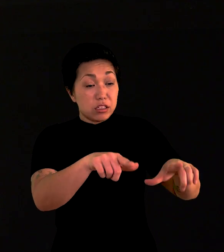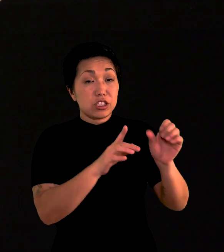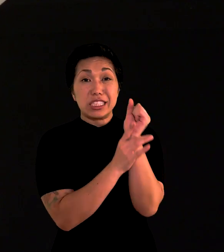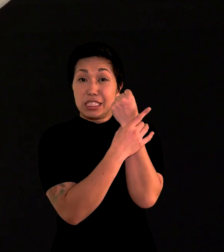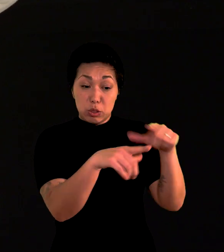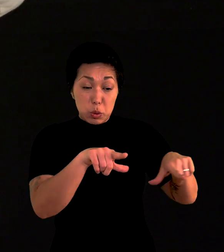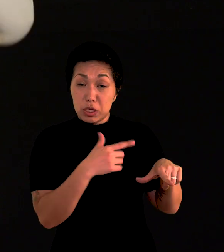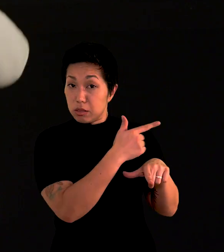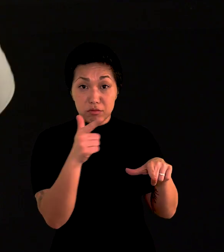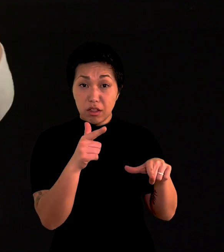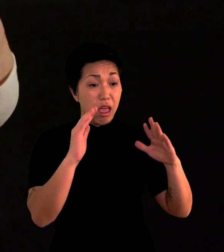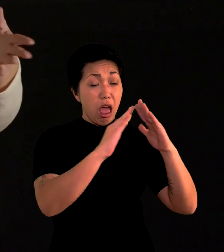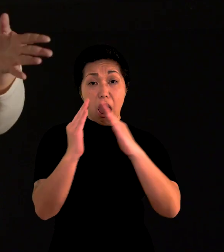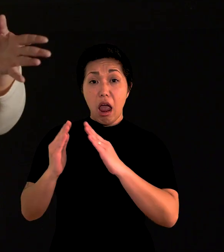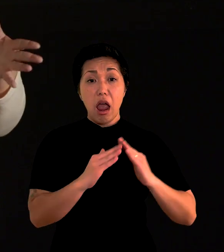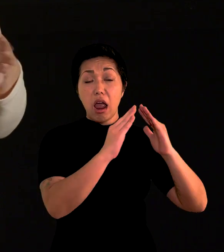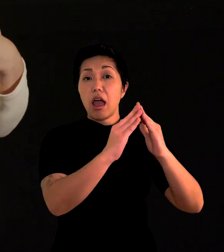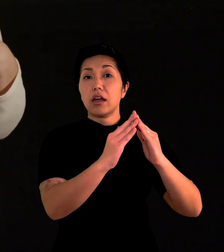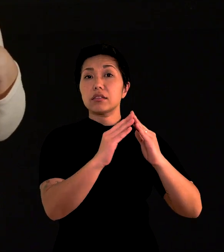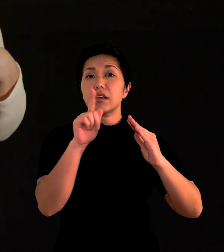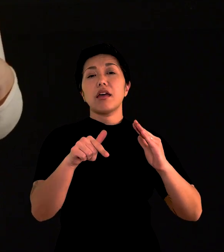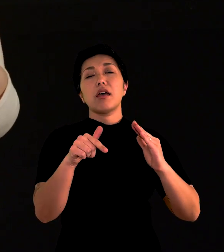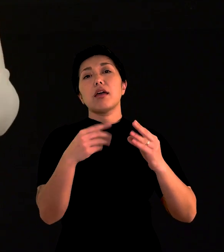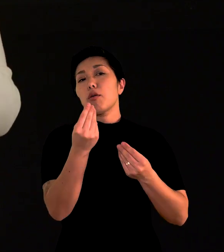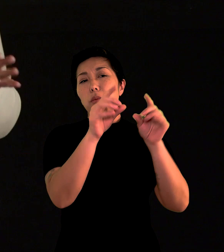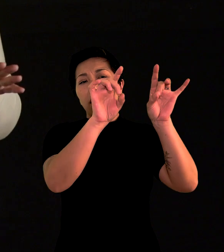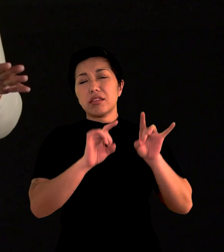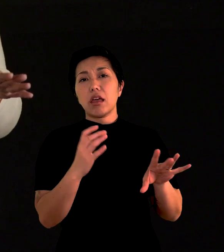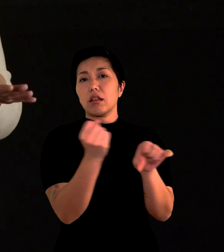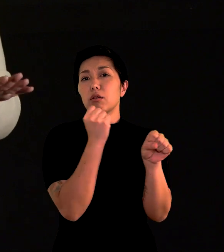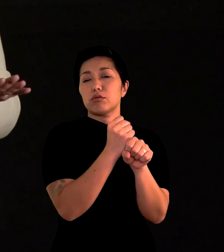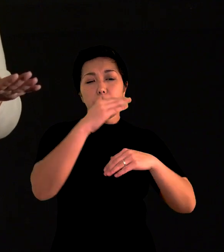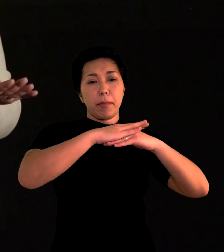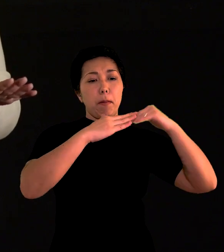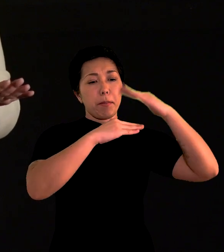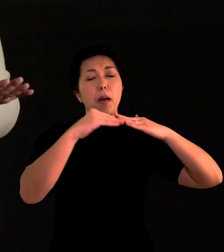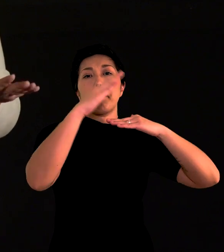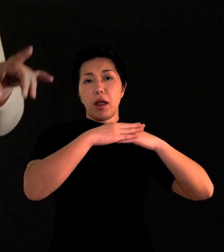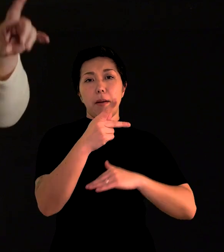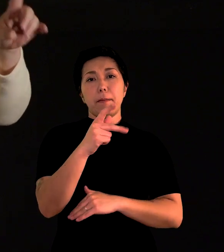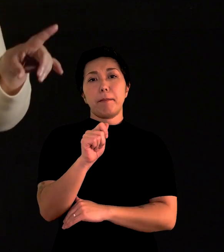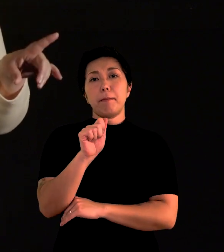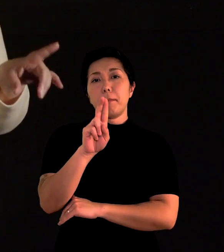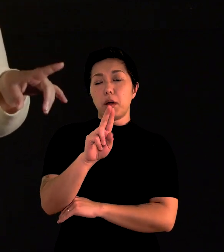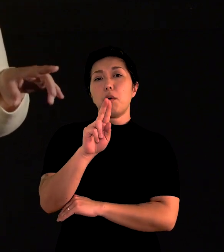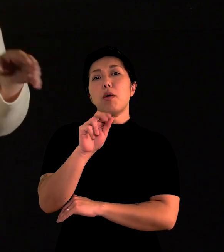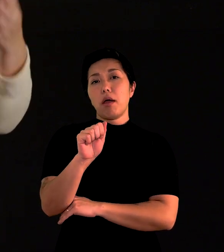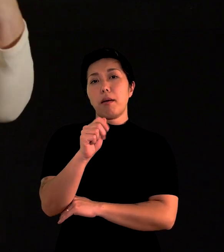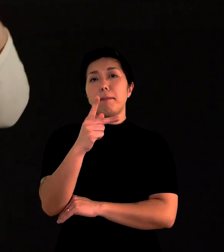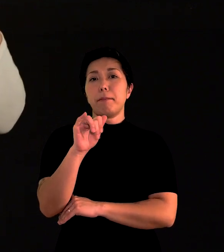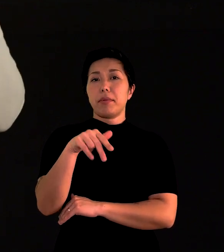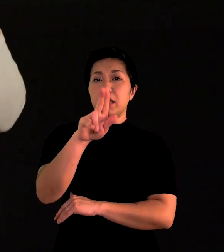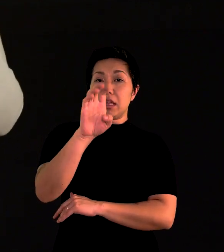não certificada, aonde as casas dessas pessoas praticamente todas construídas a partir da técnica construtiva do pau a